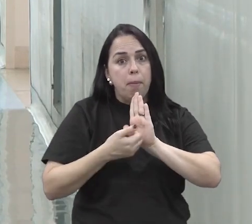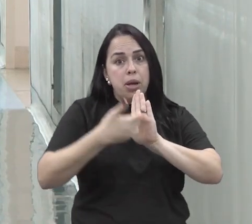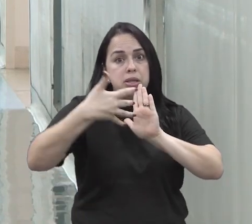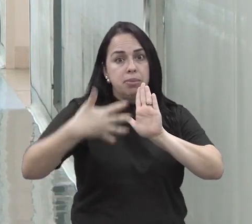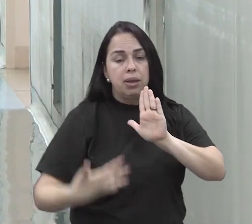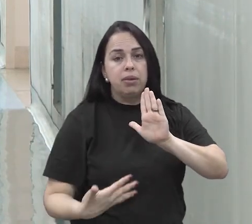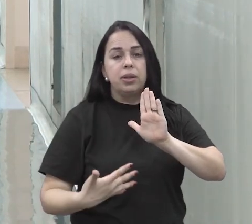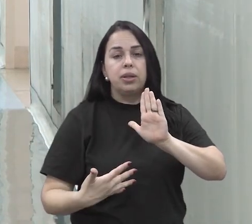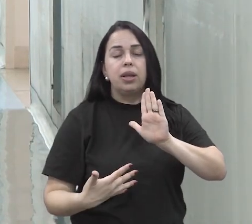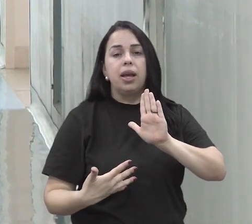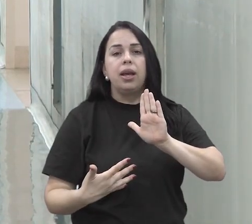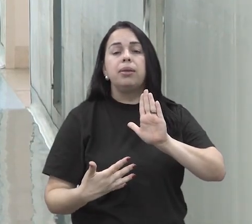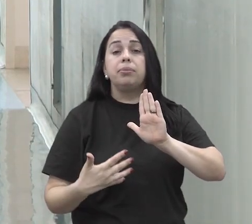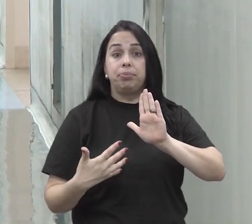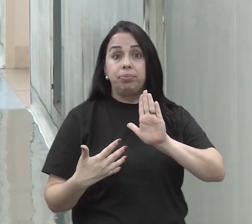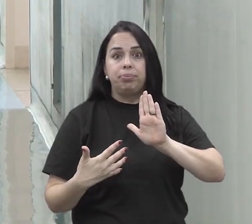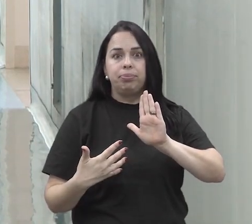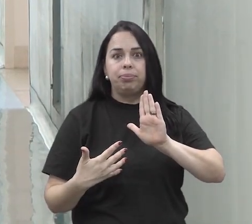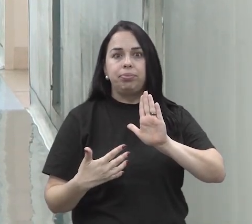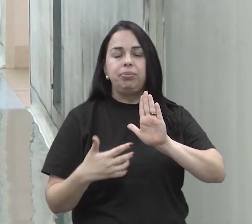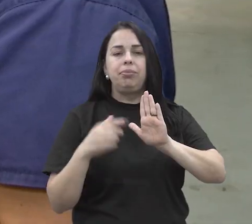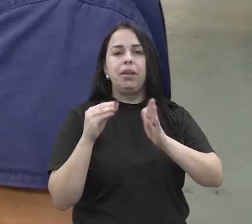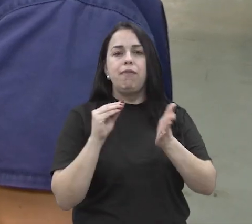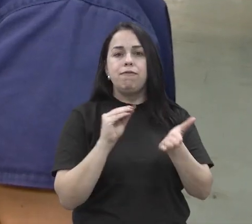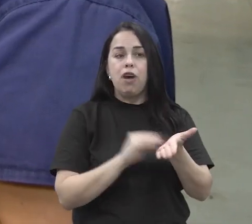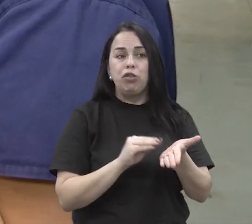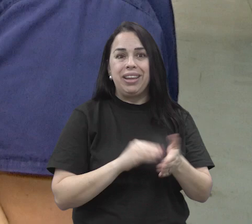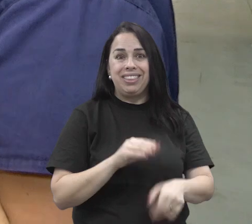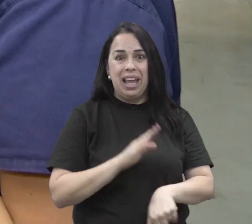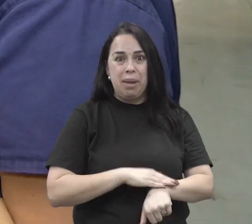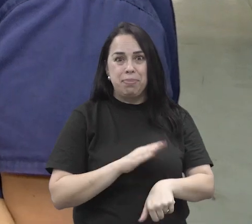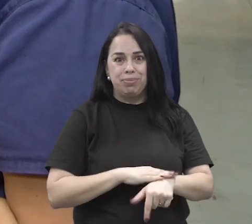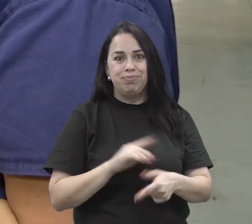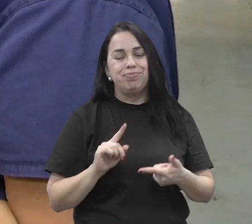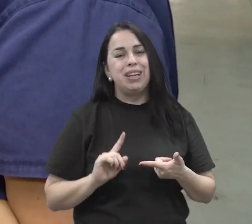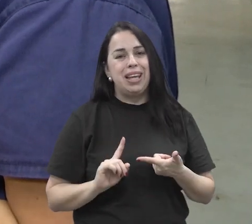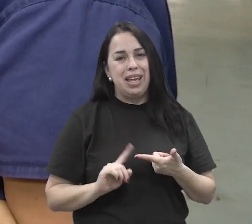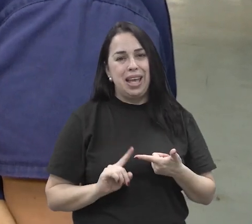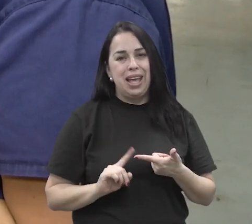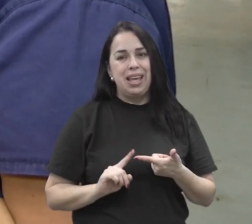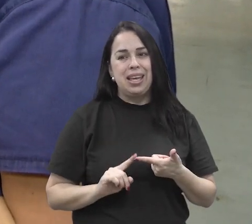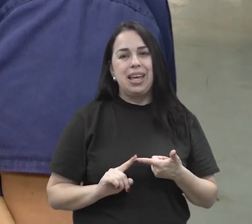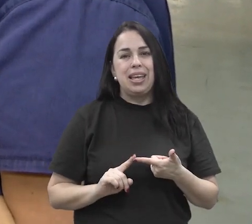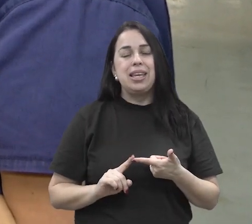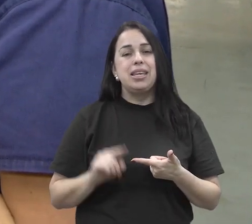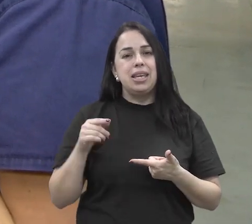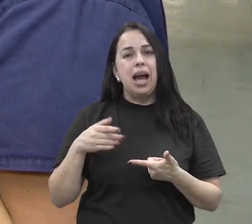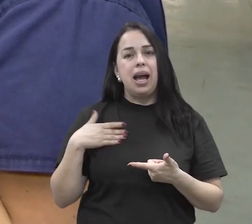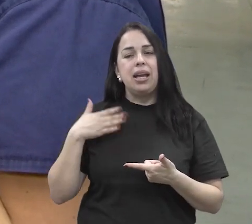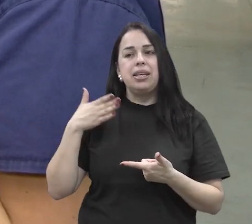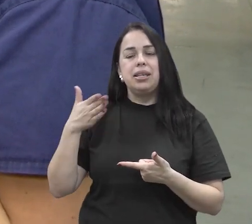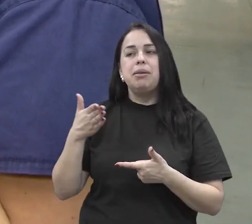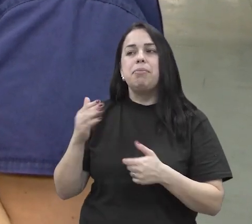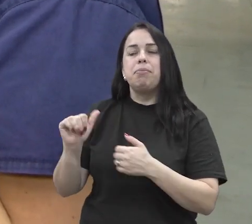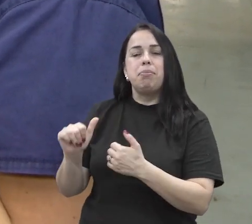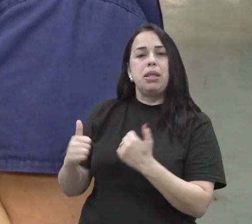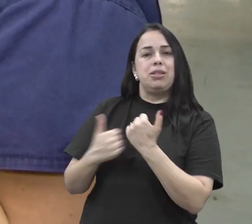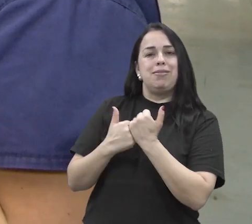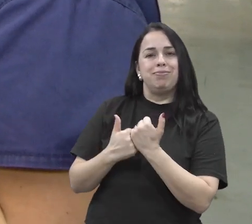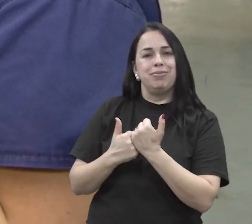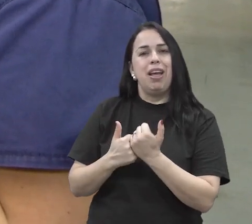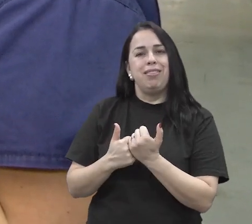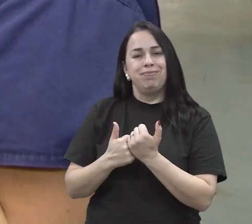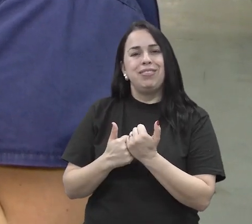pesquisa, os motivos apontados pelos médicos são falta de tempo e dificuldade de acesso aos serviços de